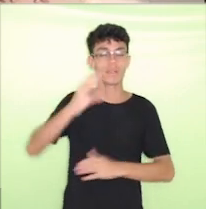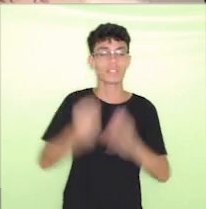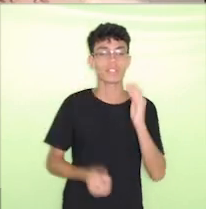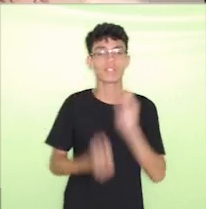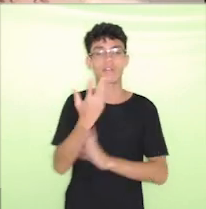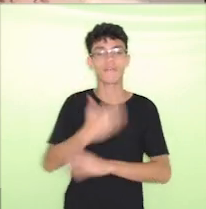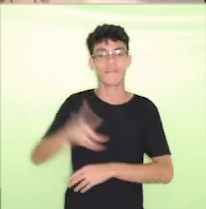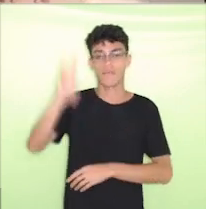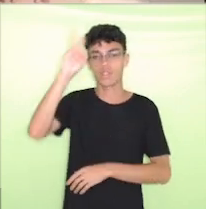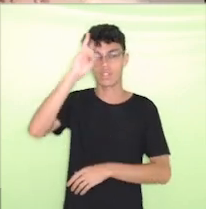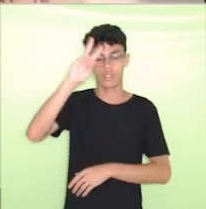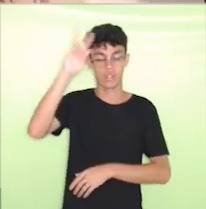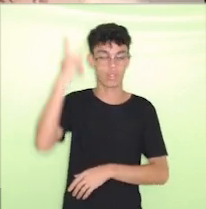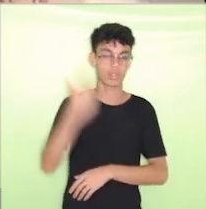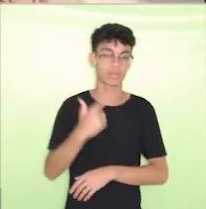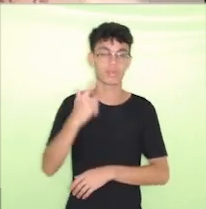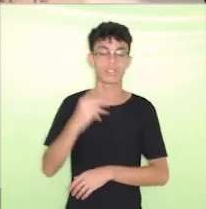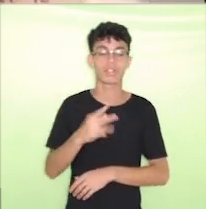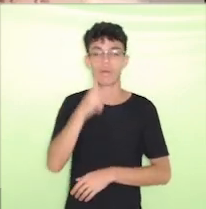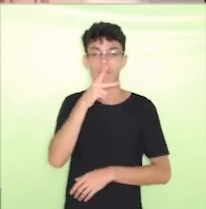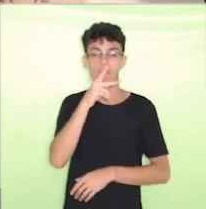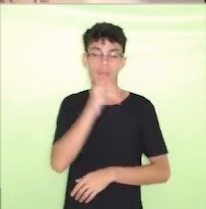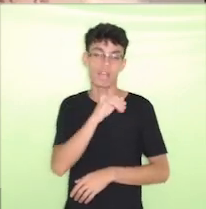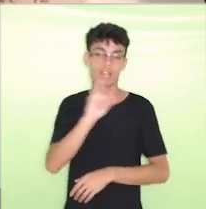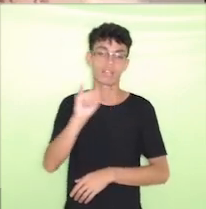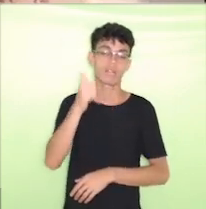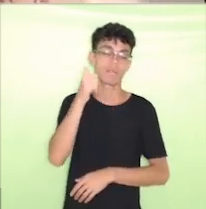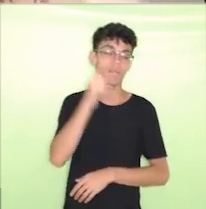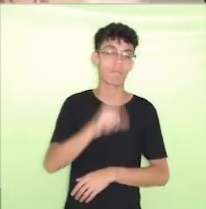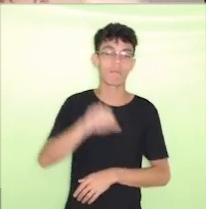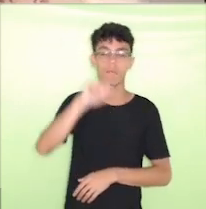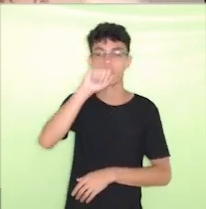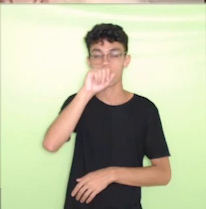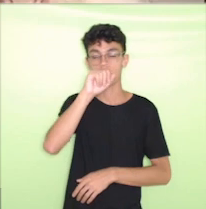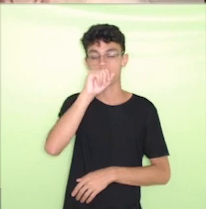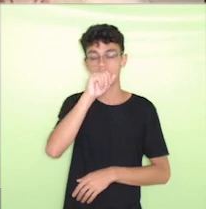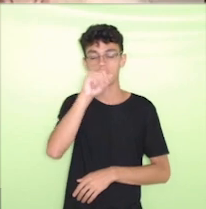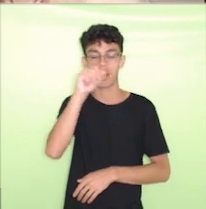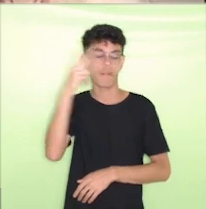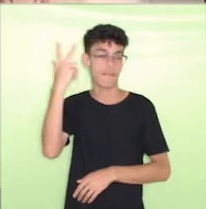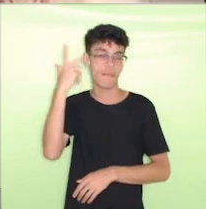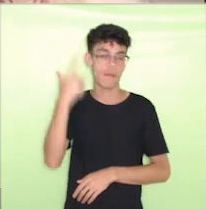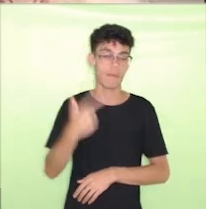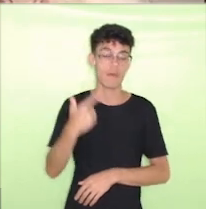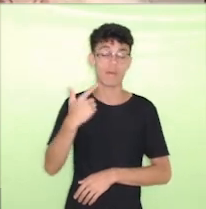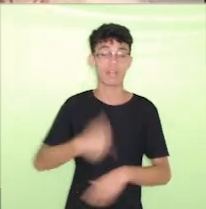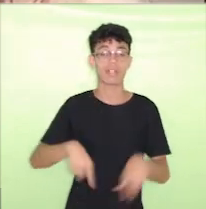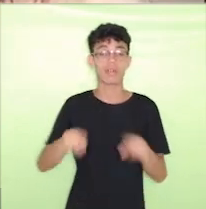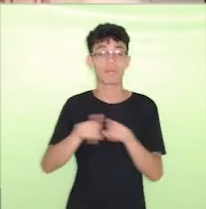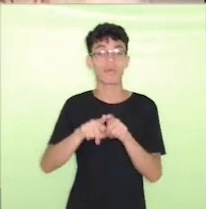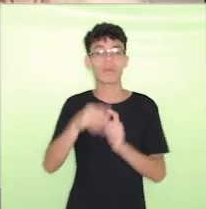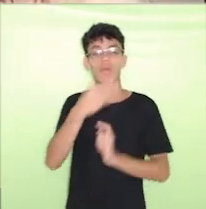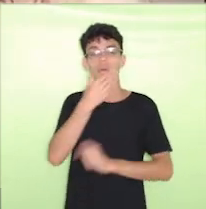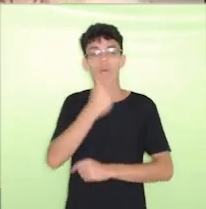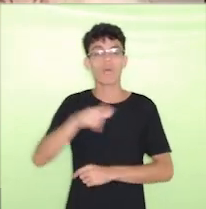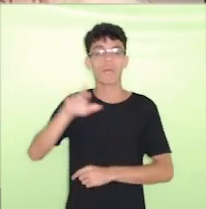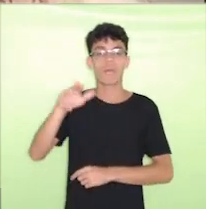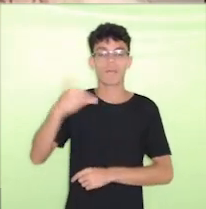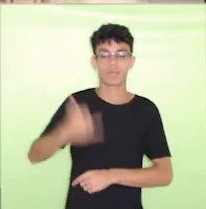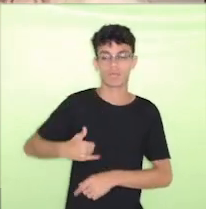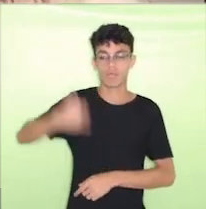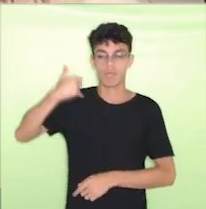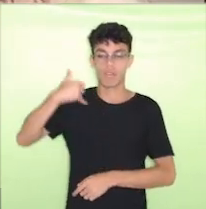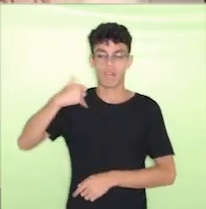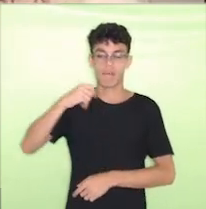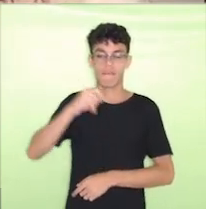uma história nos moldes tradicionais, inventando pais mais ou menos normais e um irmão mais velho, para que o